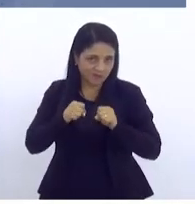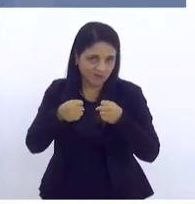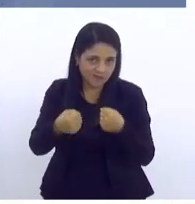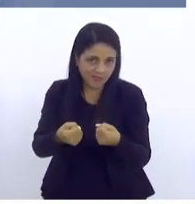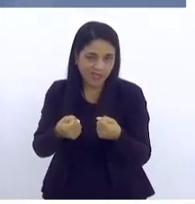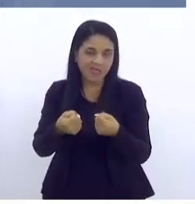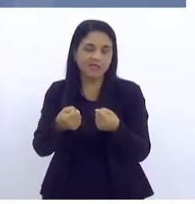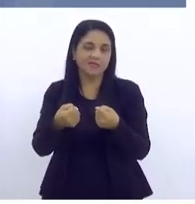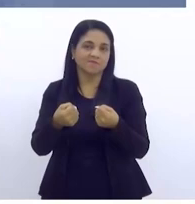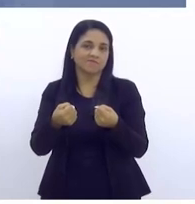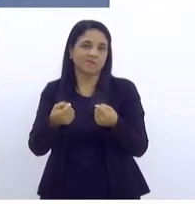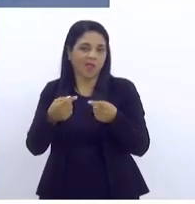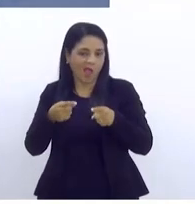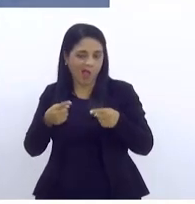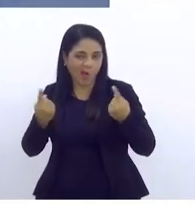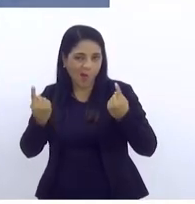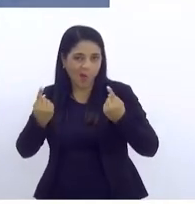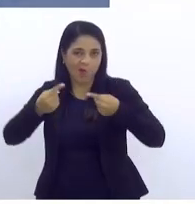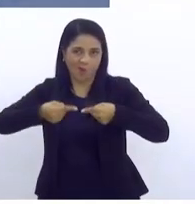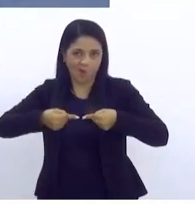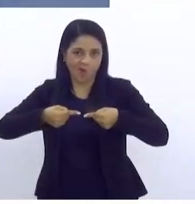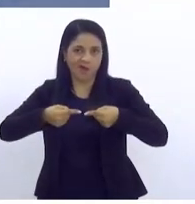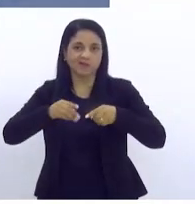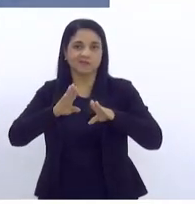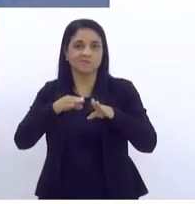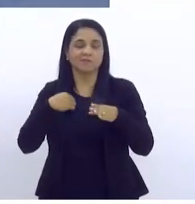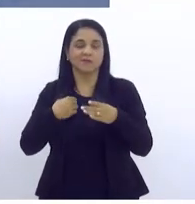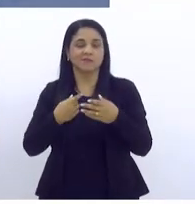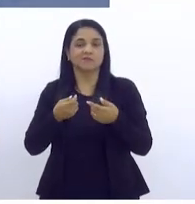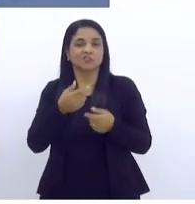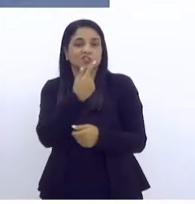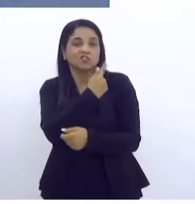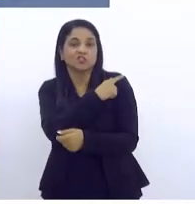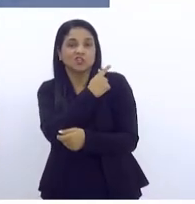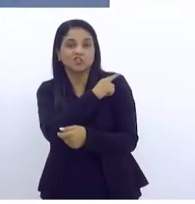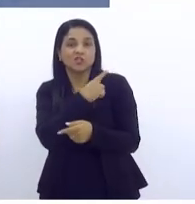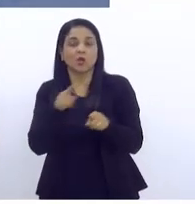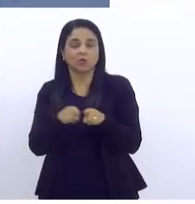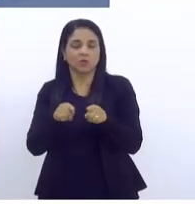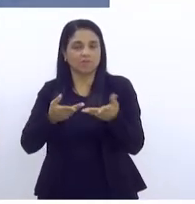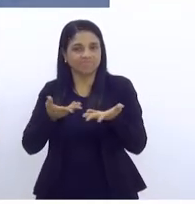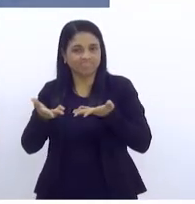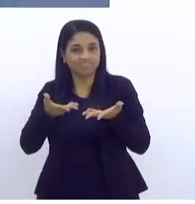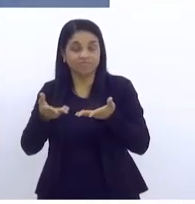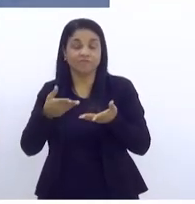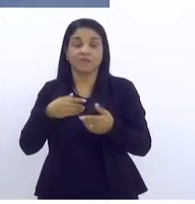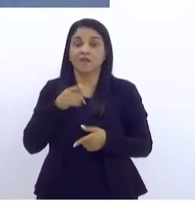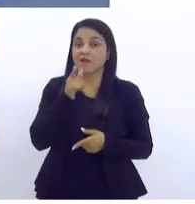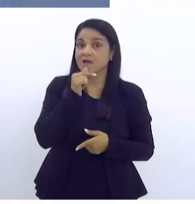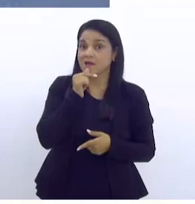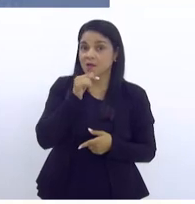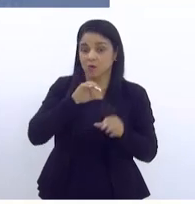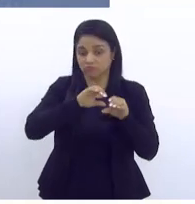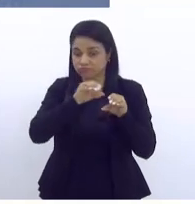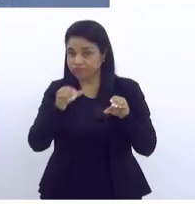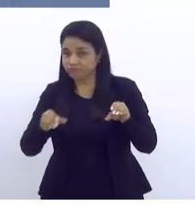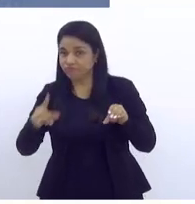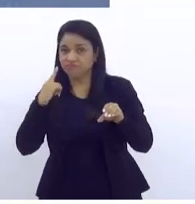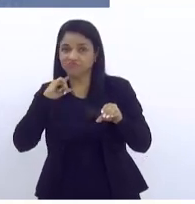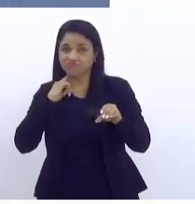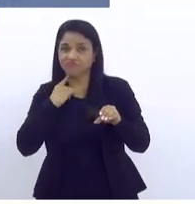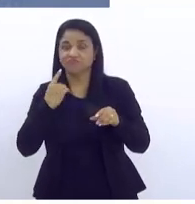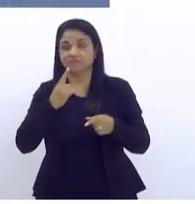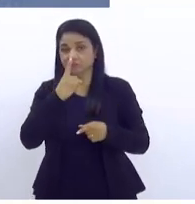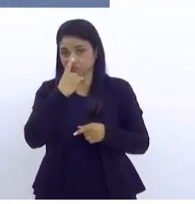um caminho possível né para gestão eficiência dos serviços a gente tem que lembrar que água esgoto não tem dois prestadores não é qu